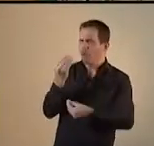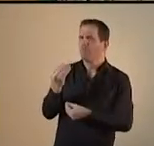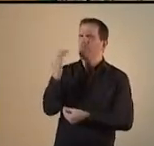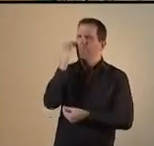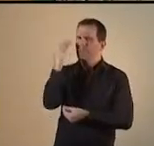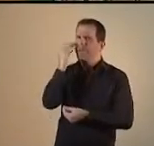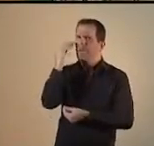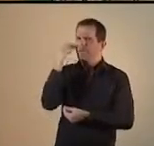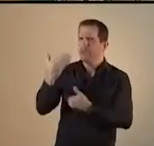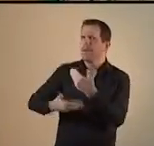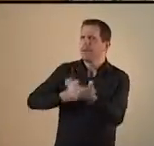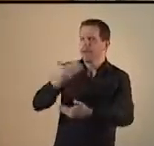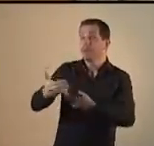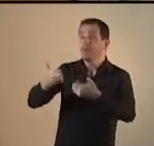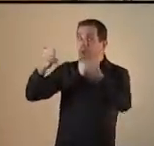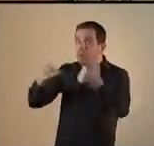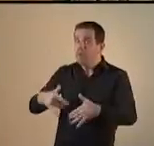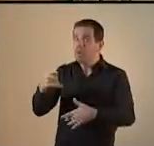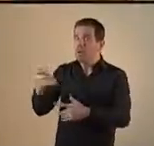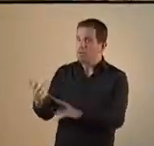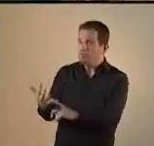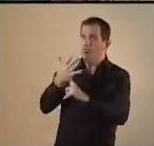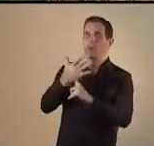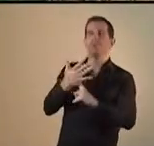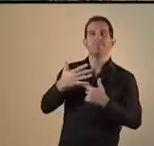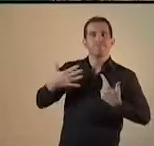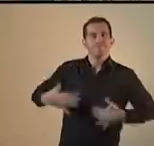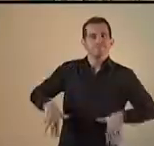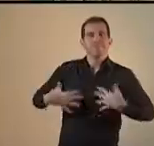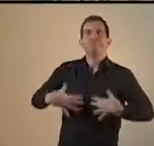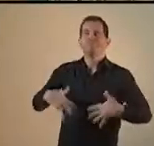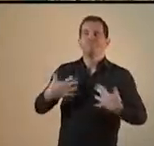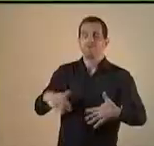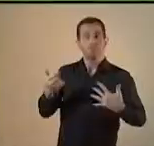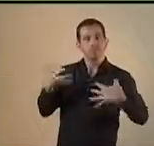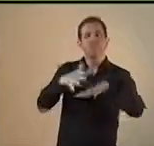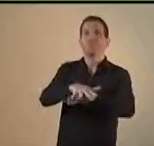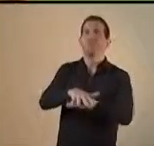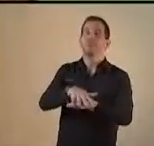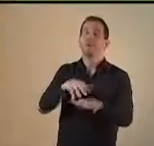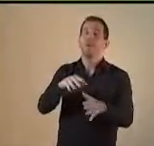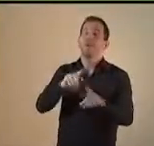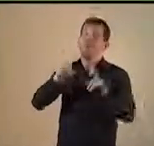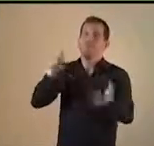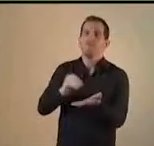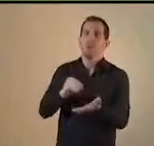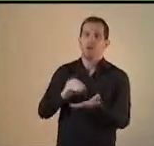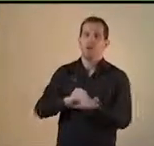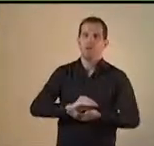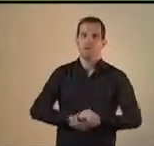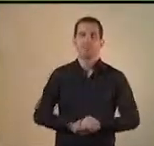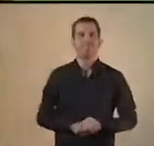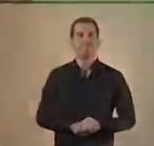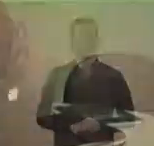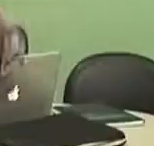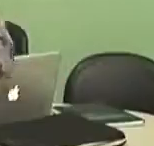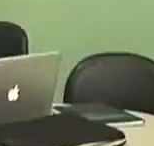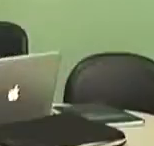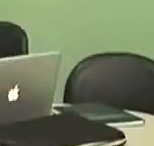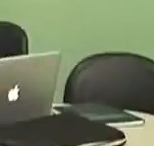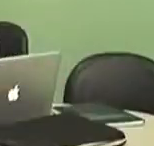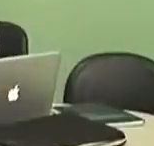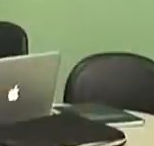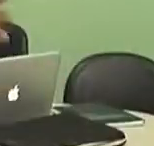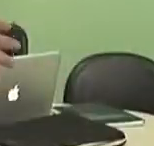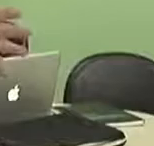em tarefas simples do cotidiano. Relatos que nos mostram o quanto a inclusão ainda parece distante.